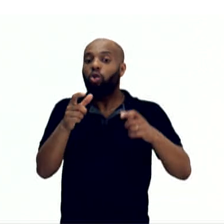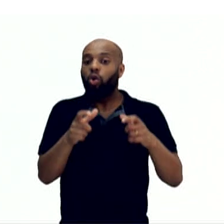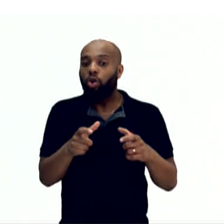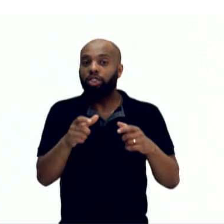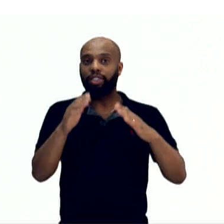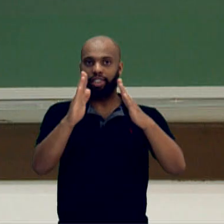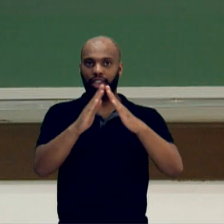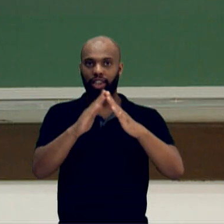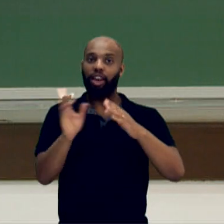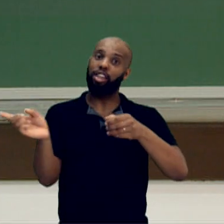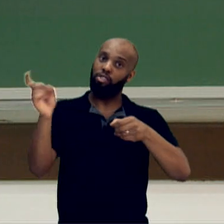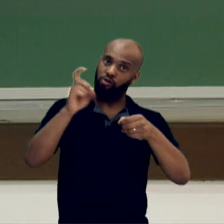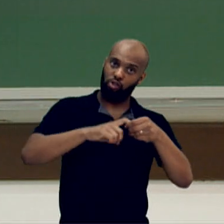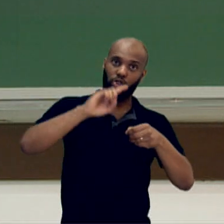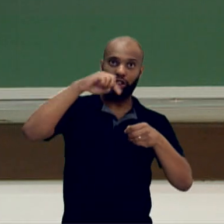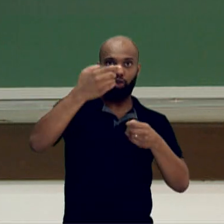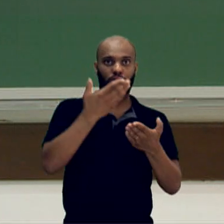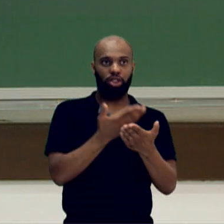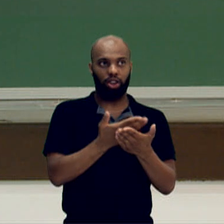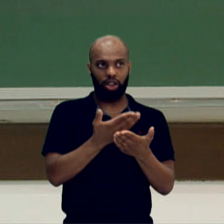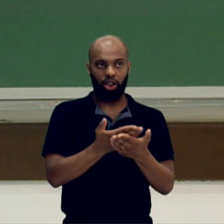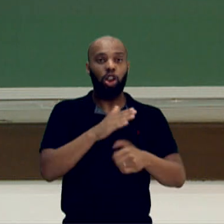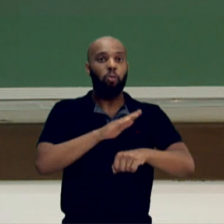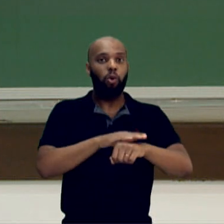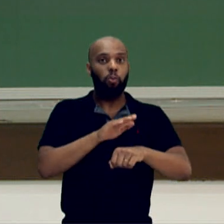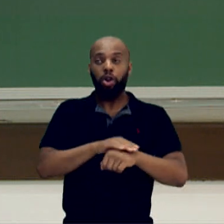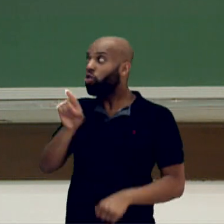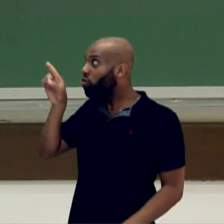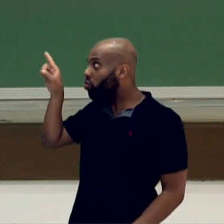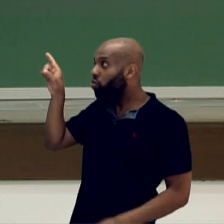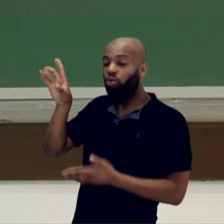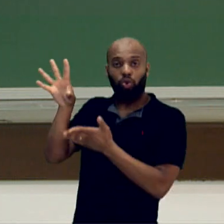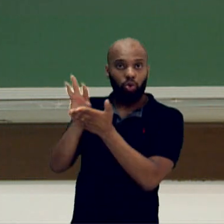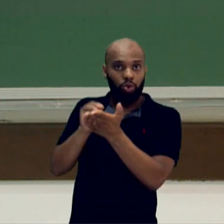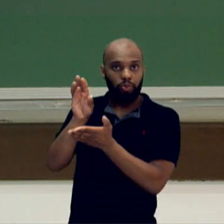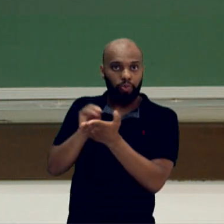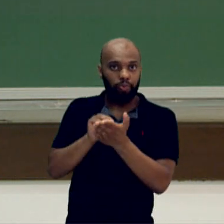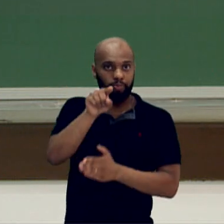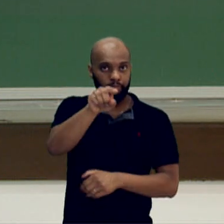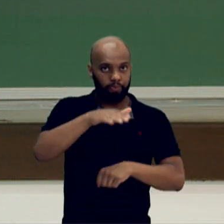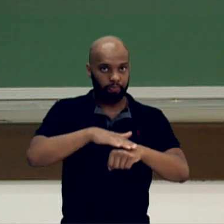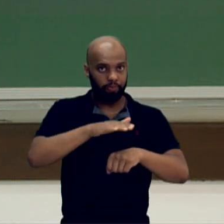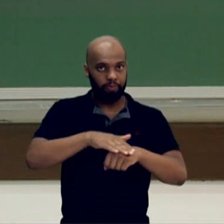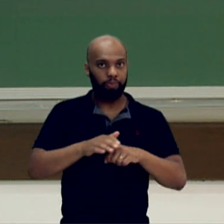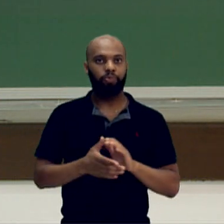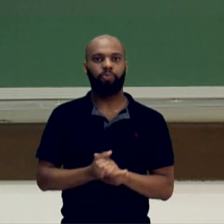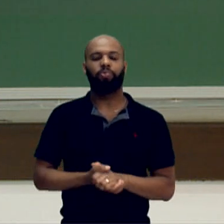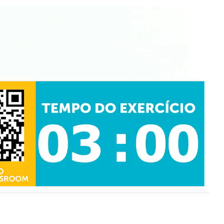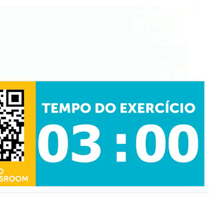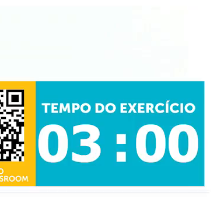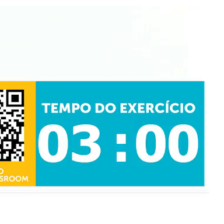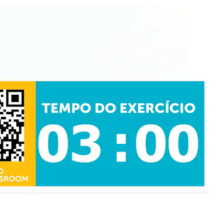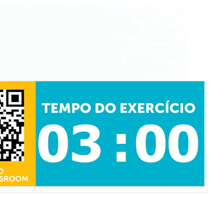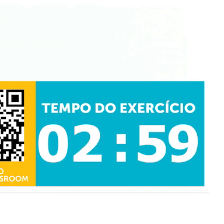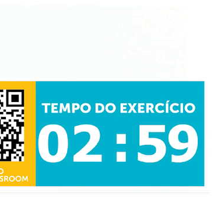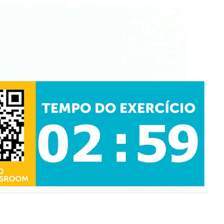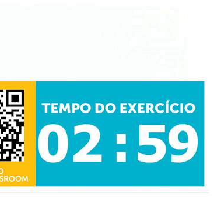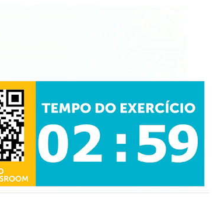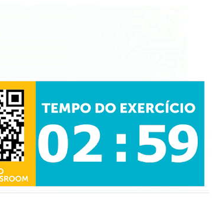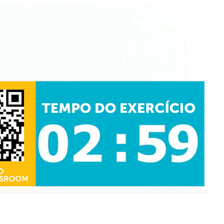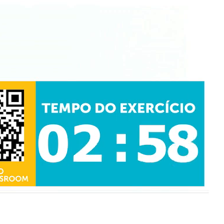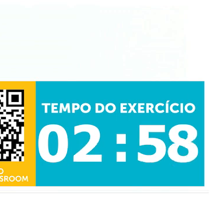recurso da operação matemática para a gente poder fazer essa distribuição. Então, por exemplo, Só pegar os 600 e dividir por